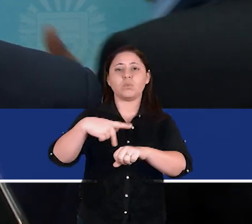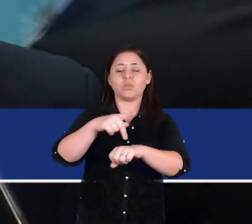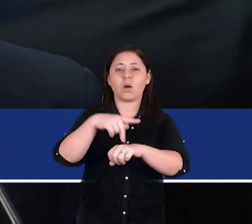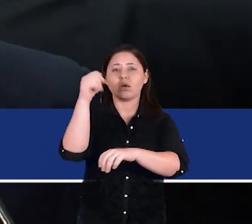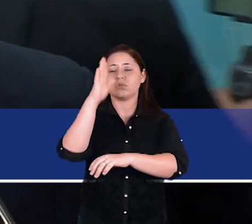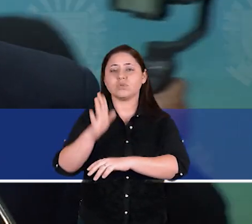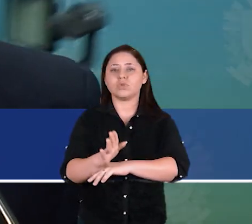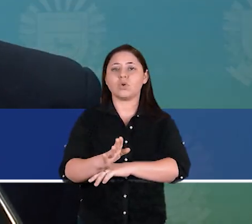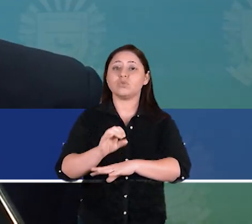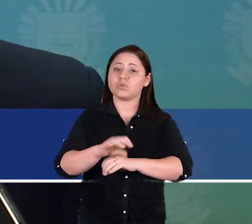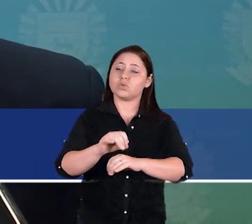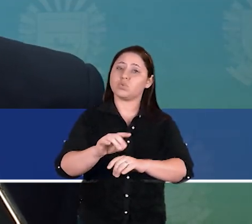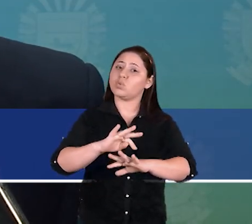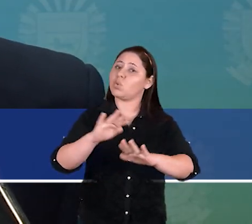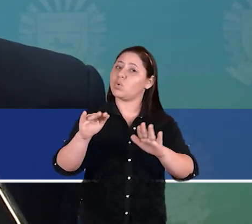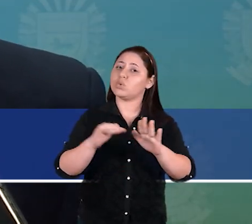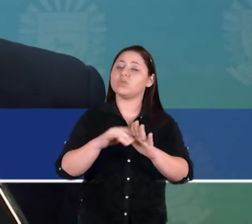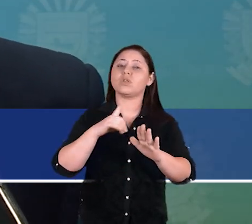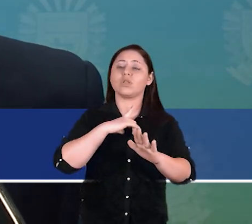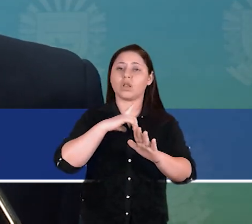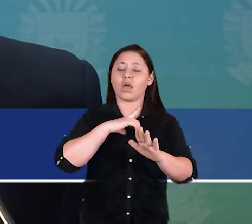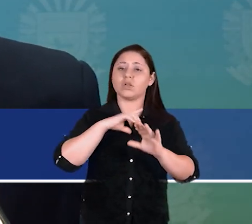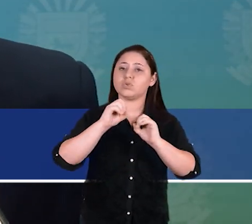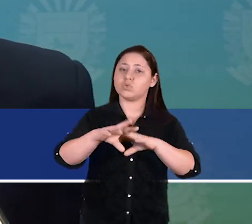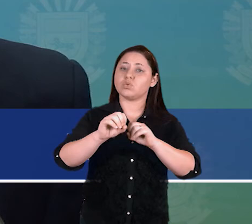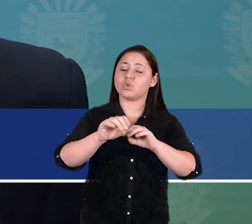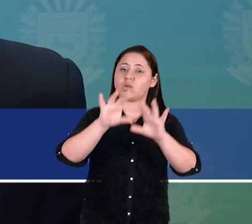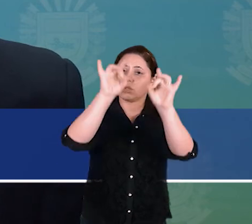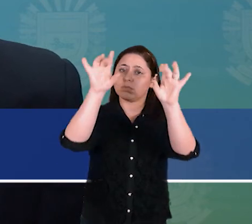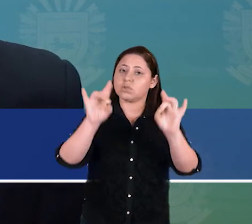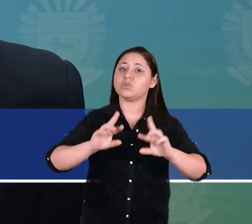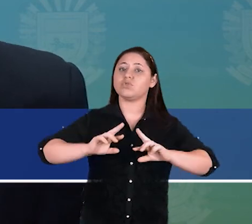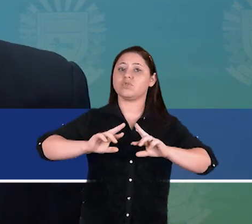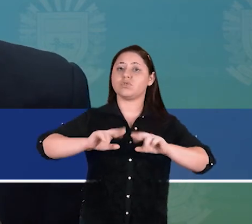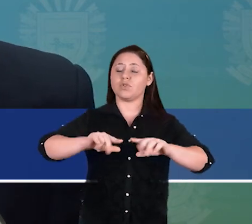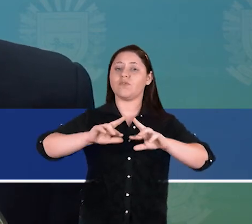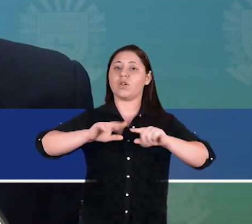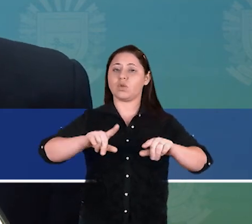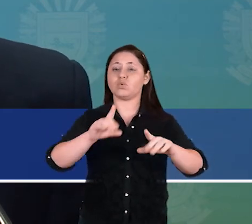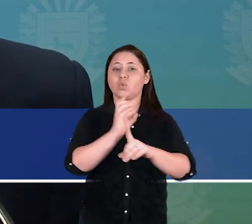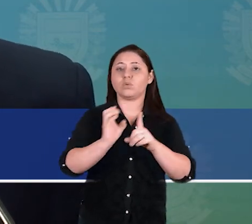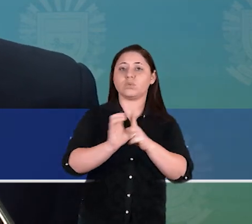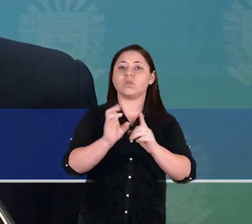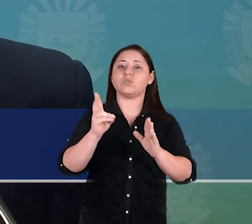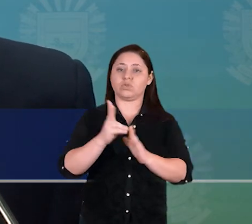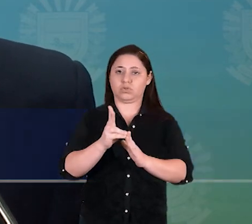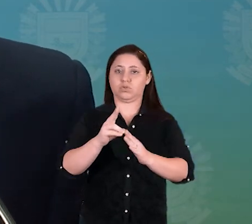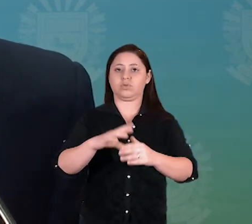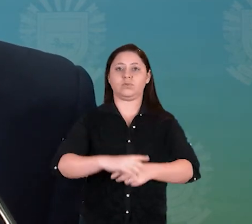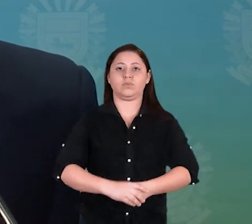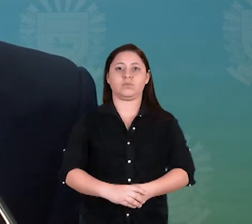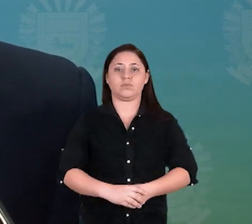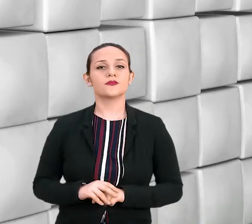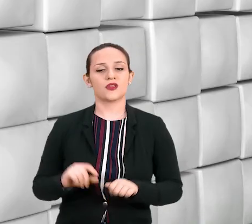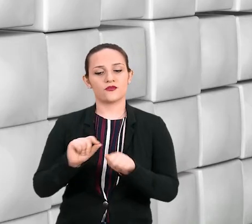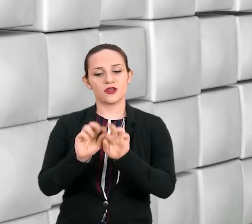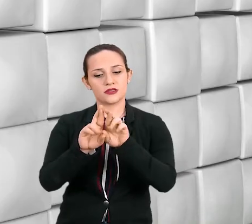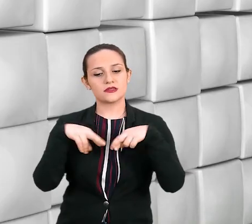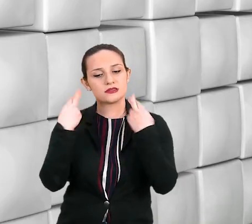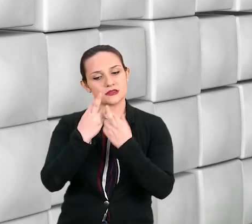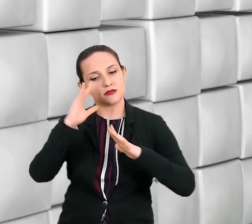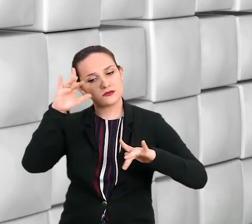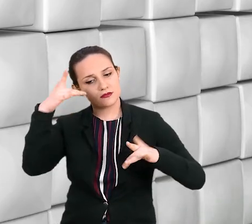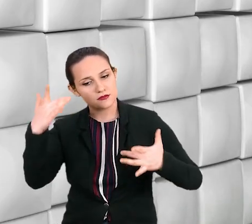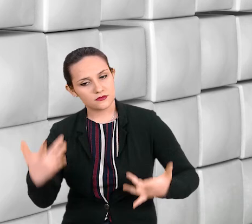Plano Nacional de Educação, todos eles prevêem uma educação específica e diferenciada nas comunidades indígenas.